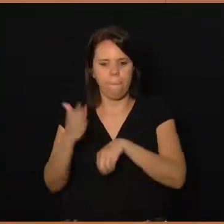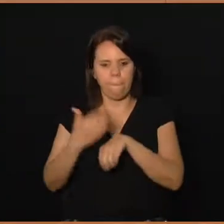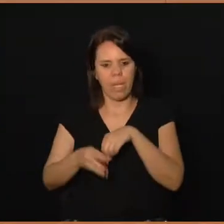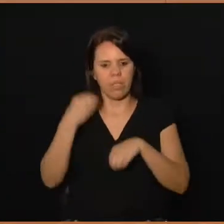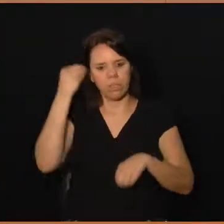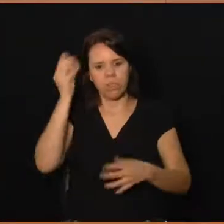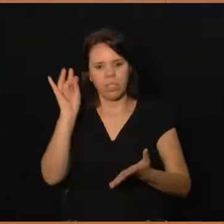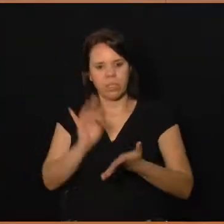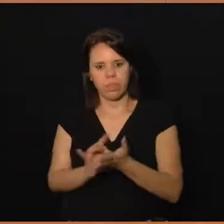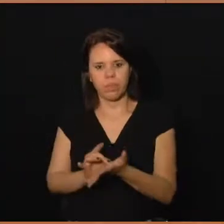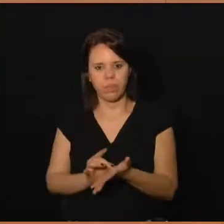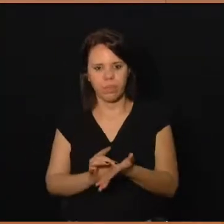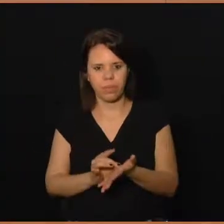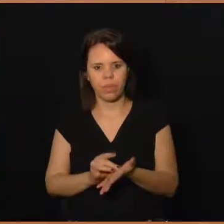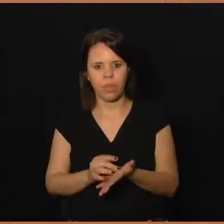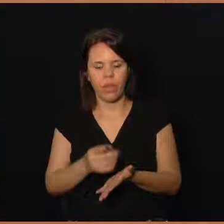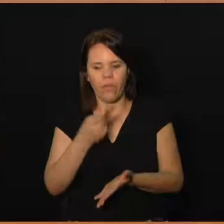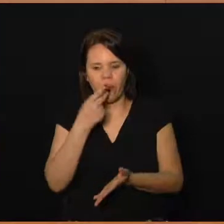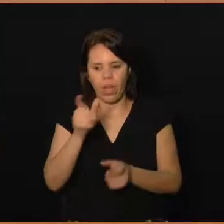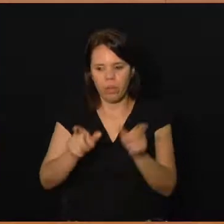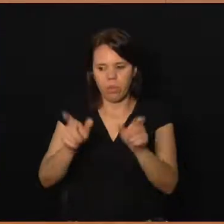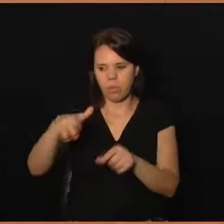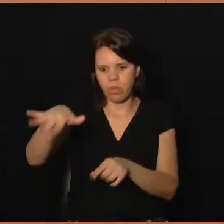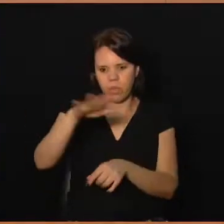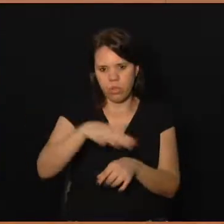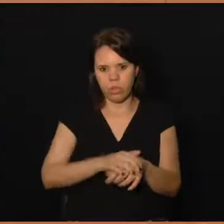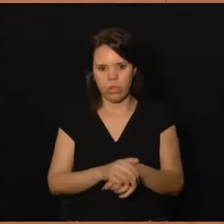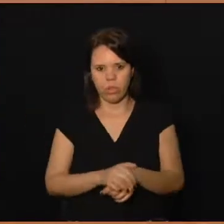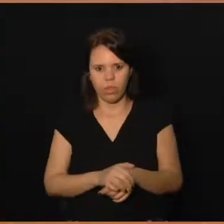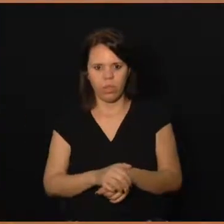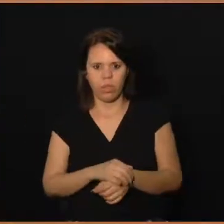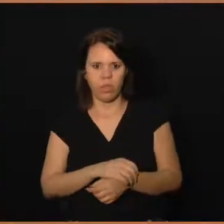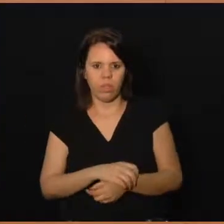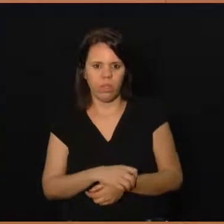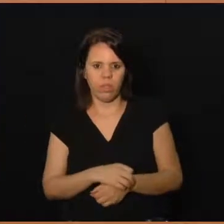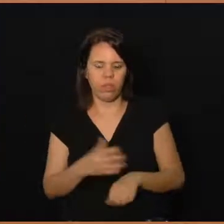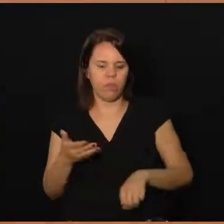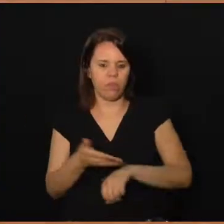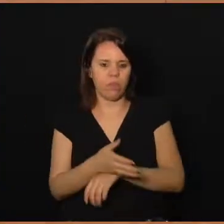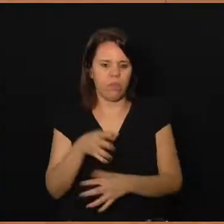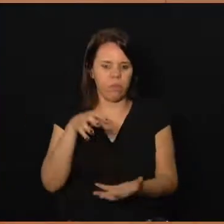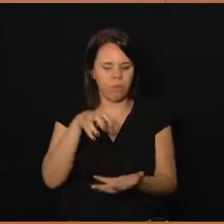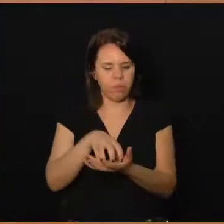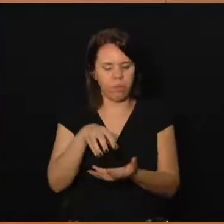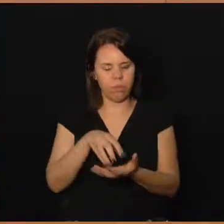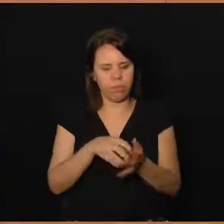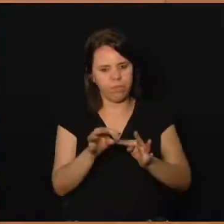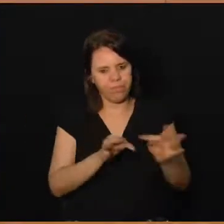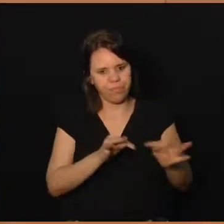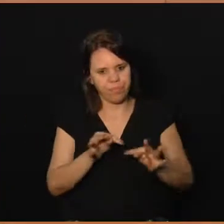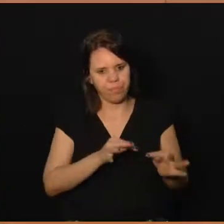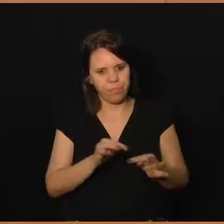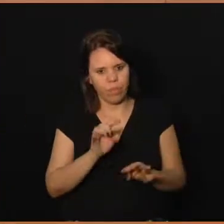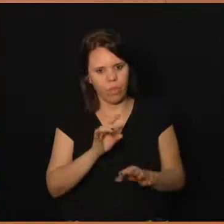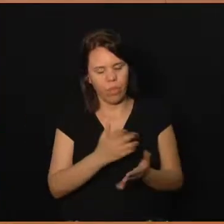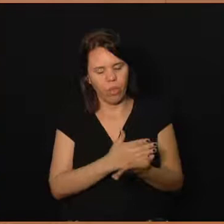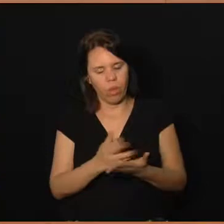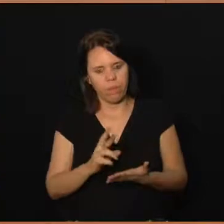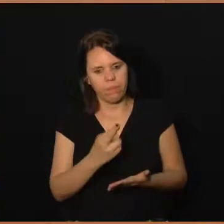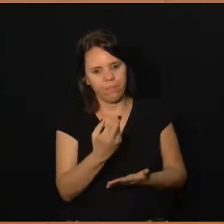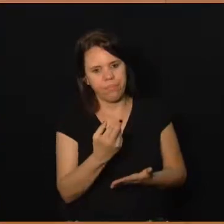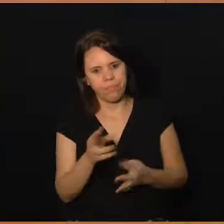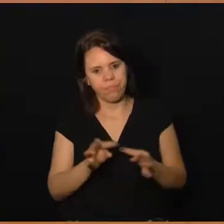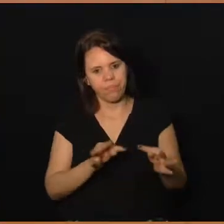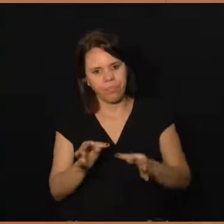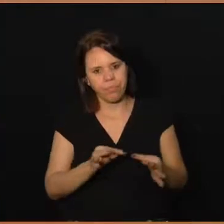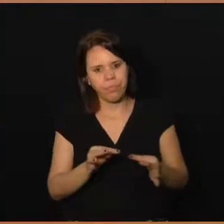É o que eu falo para os próprios dependentes químicos, né? Quando eles entram num centro de tratamento, eles começam a sua recuperação, o seu